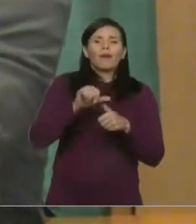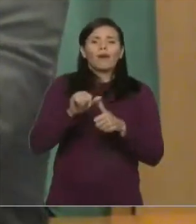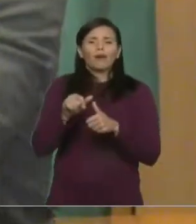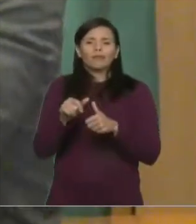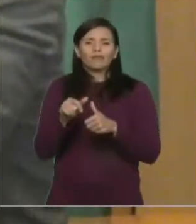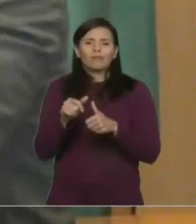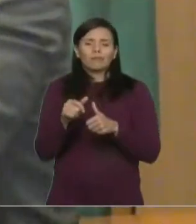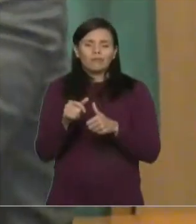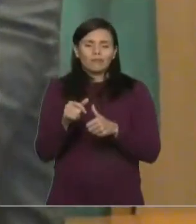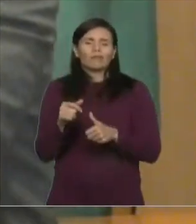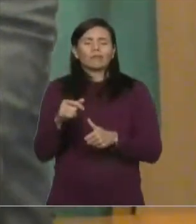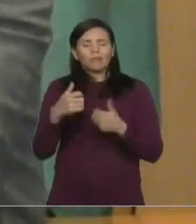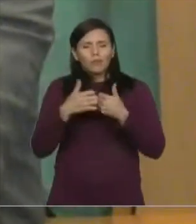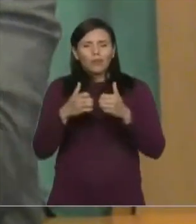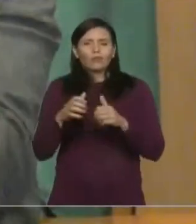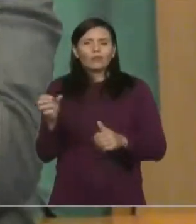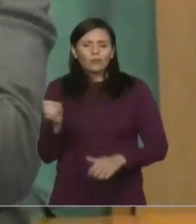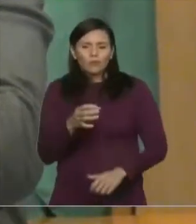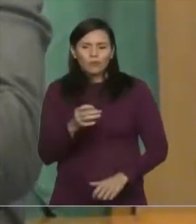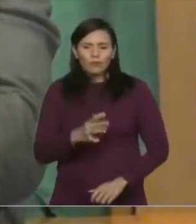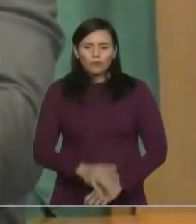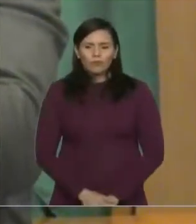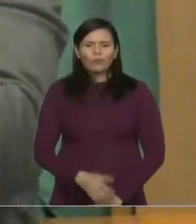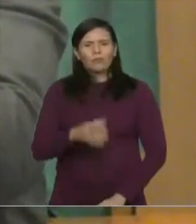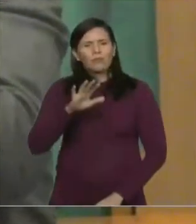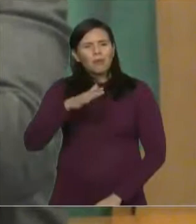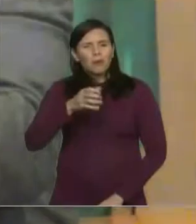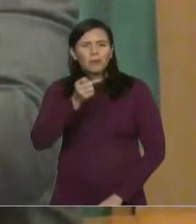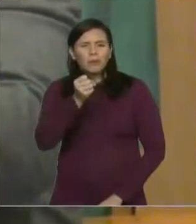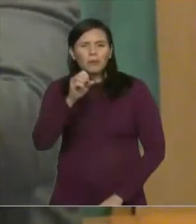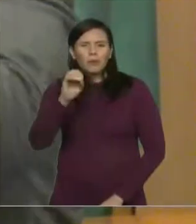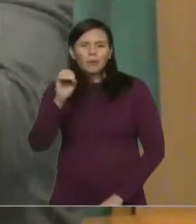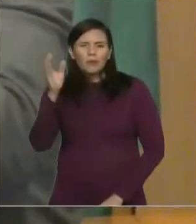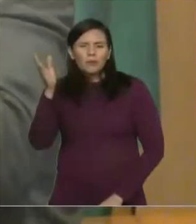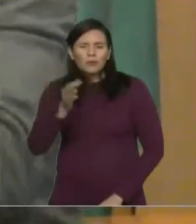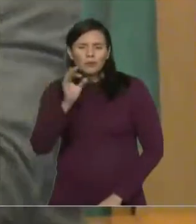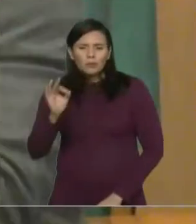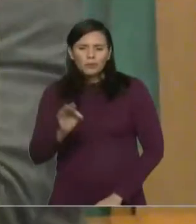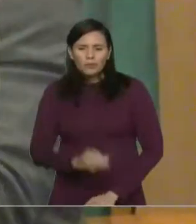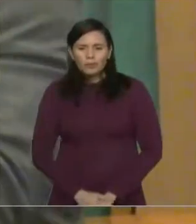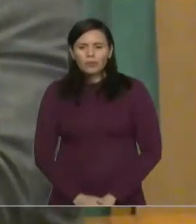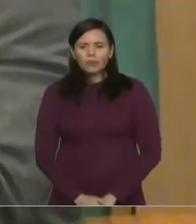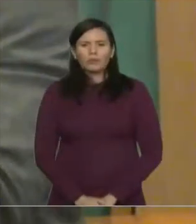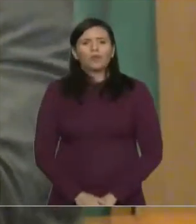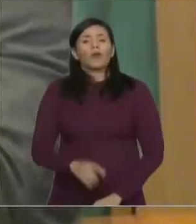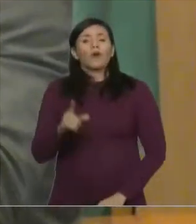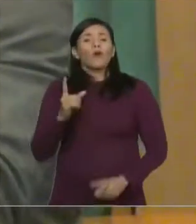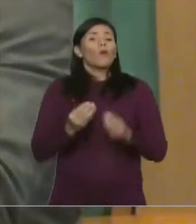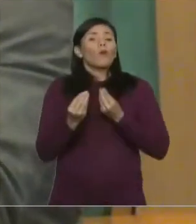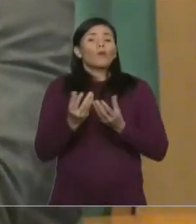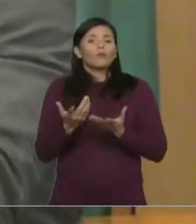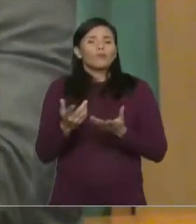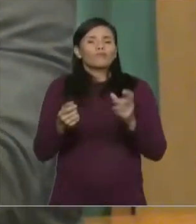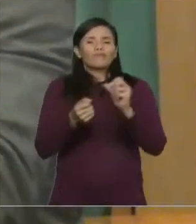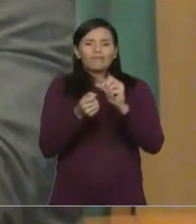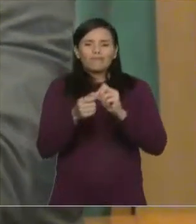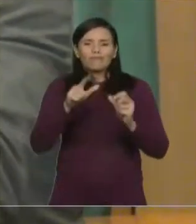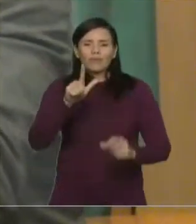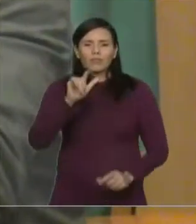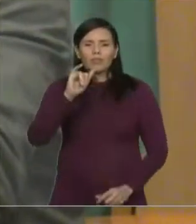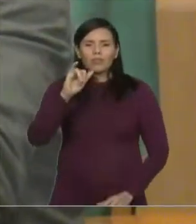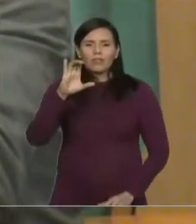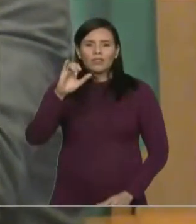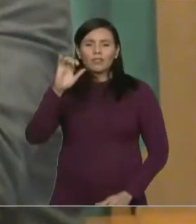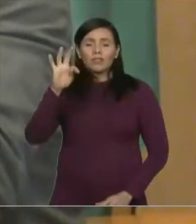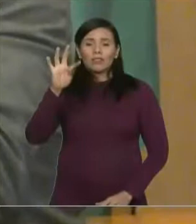após a licitação histórica. Nunca teve uma licitação de transporte público em nossa cidade. Foi feita a licitação pela atual